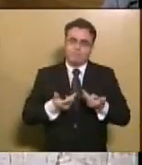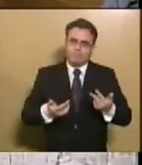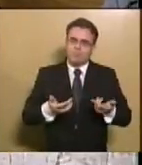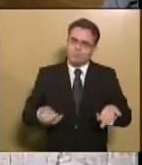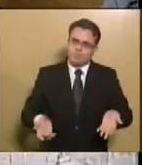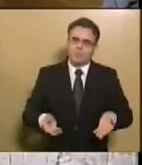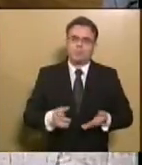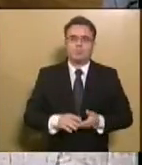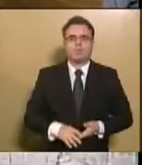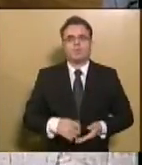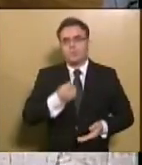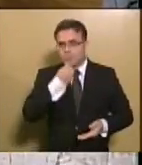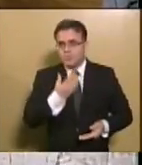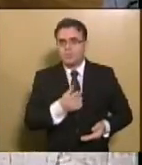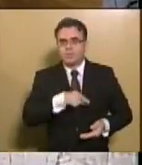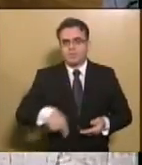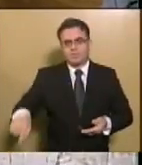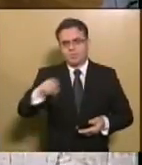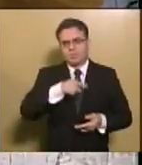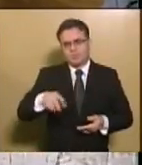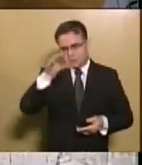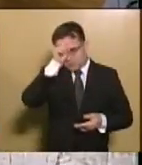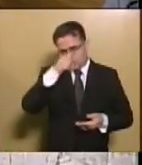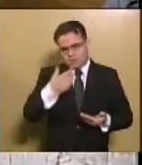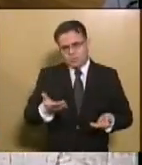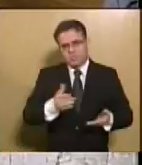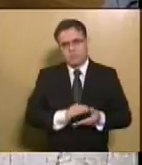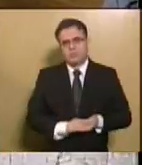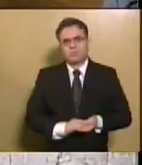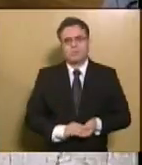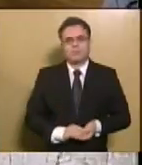os benefícios dos advindos.